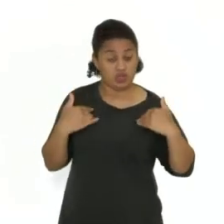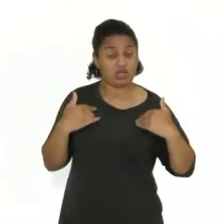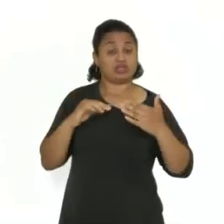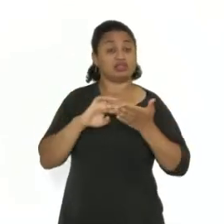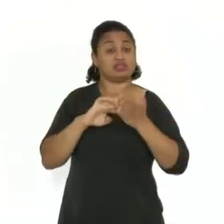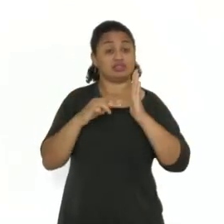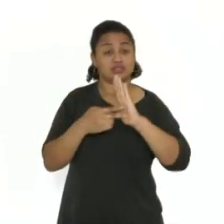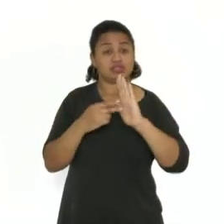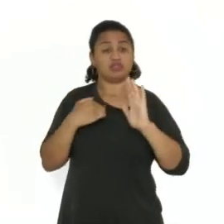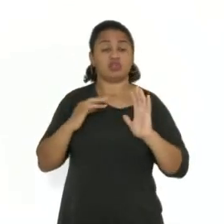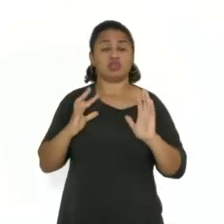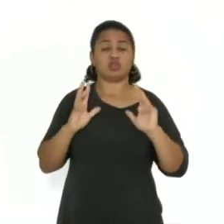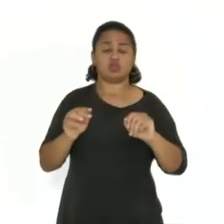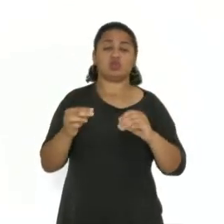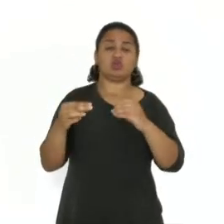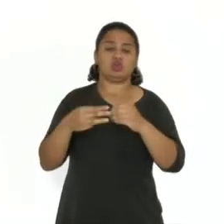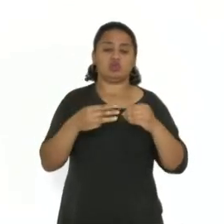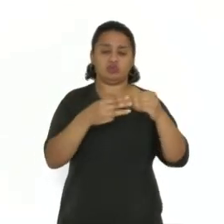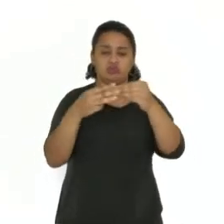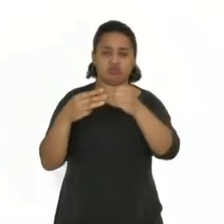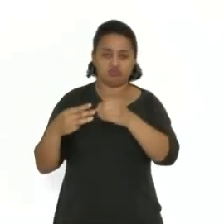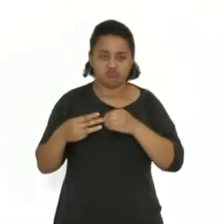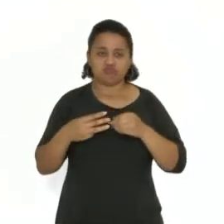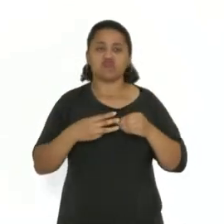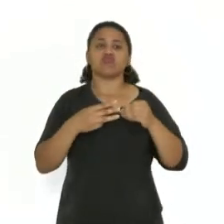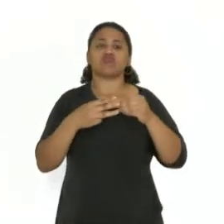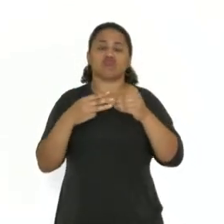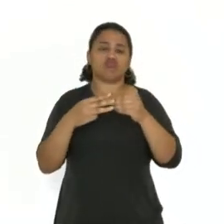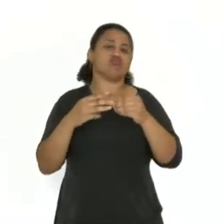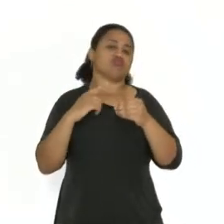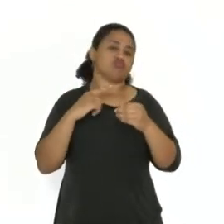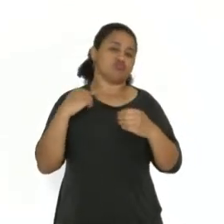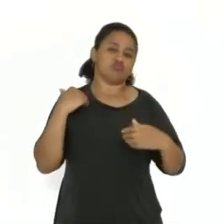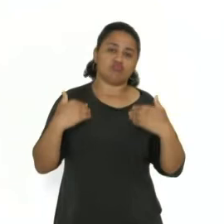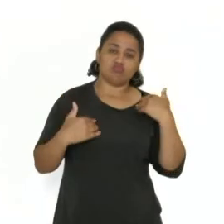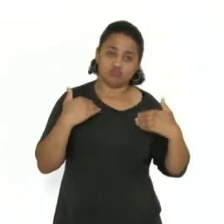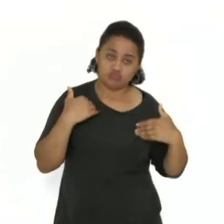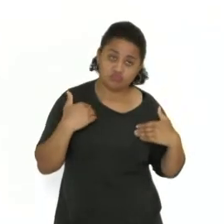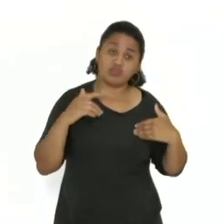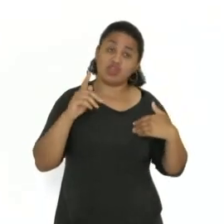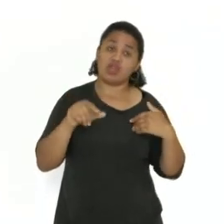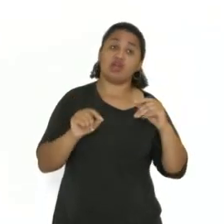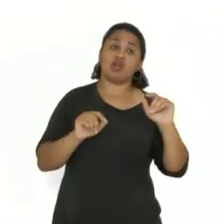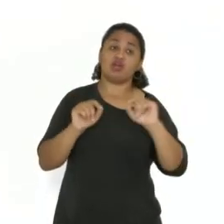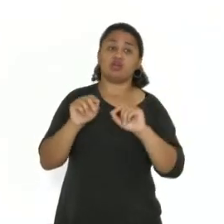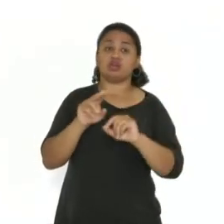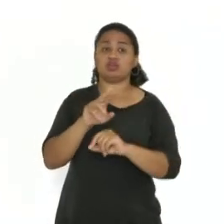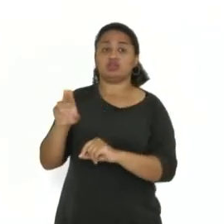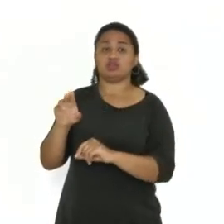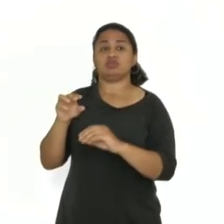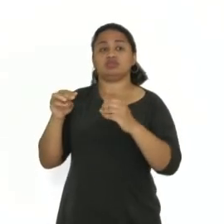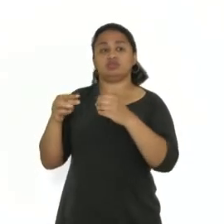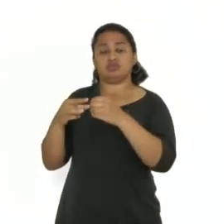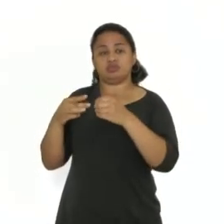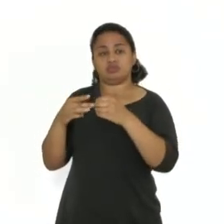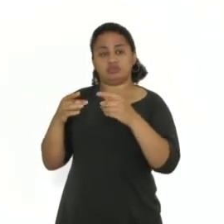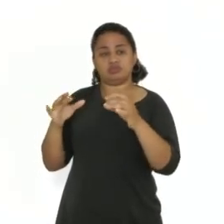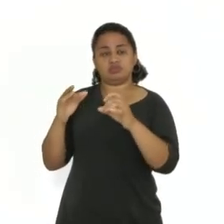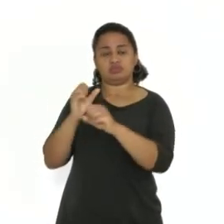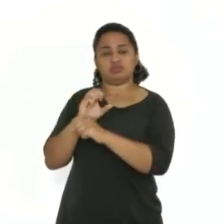de um organismo multicelular ou de um corpo, né, são chamadas aí, né, de células